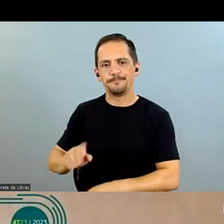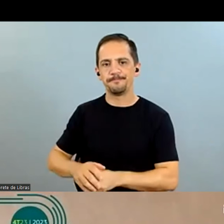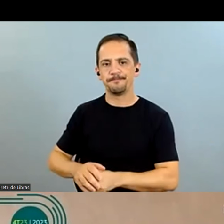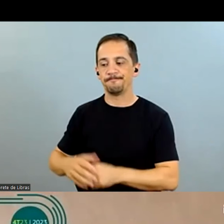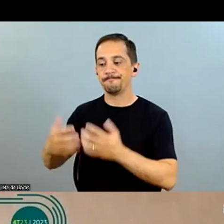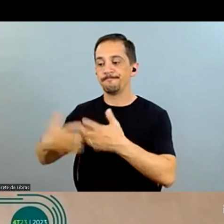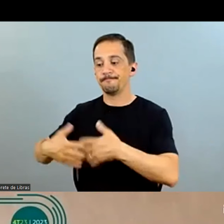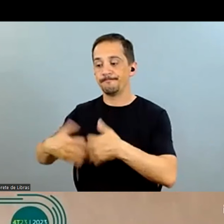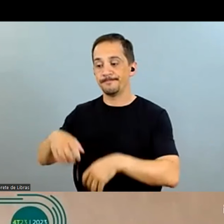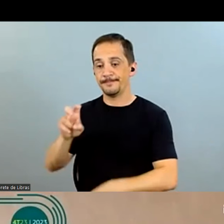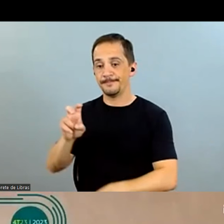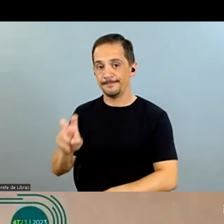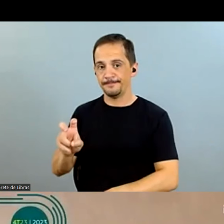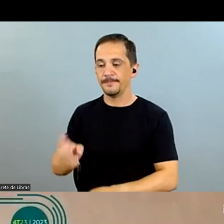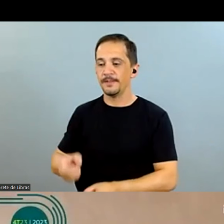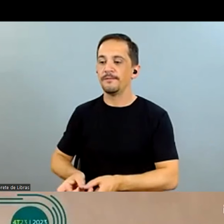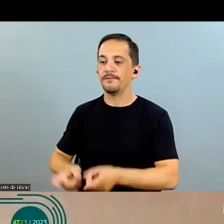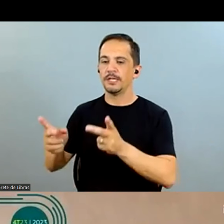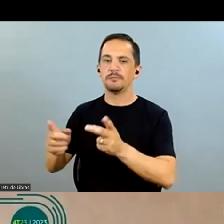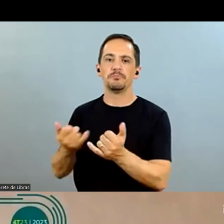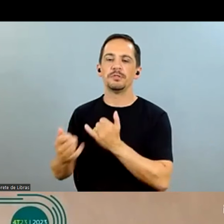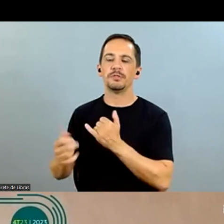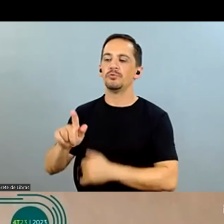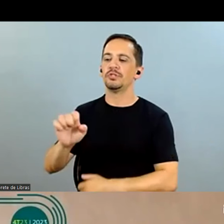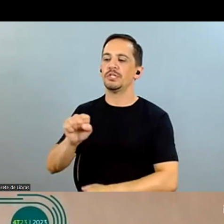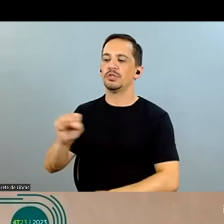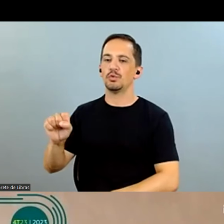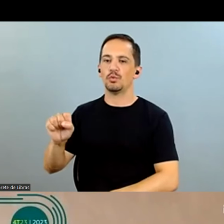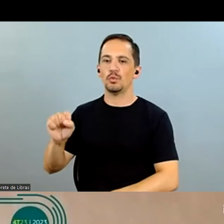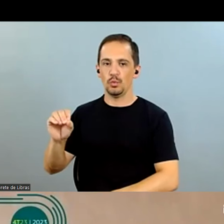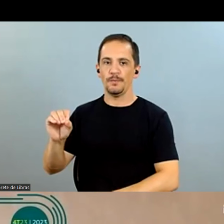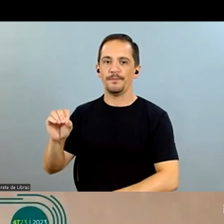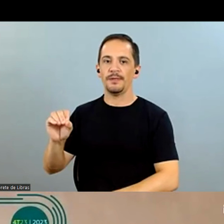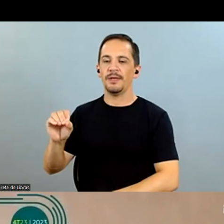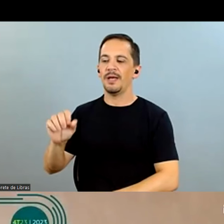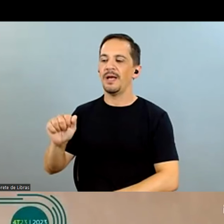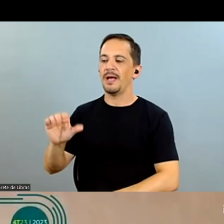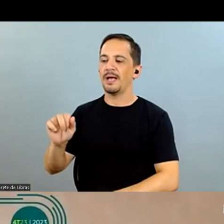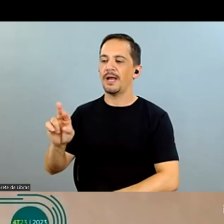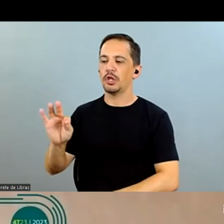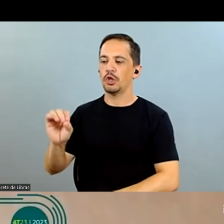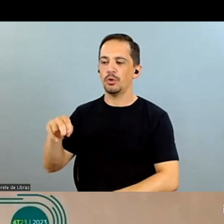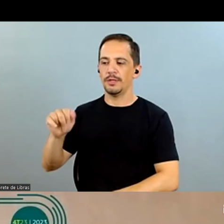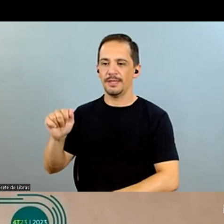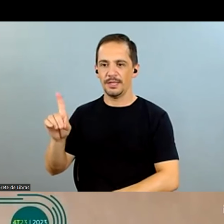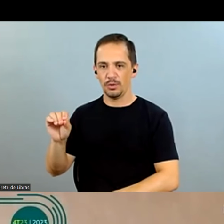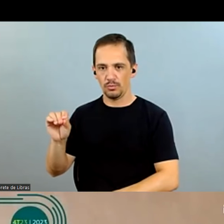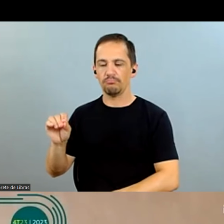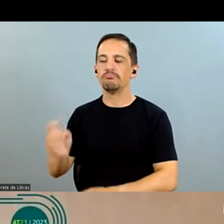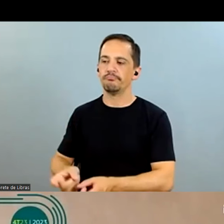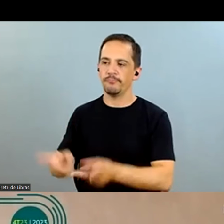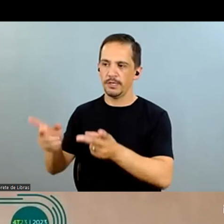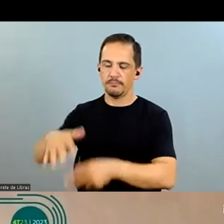vendido para gesto acartonado por exemplo né Eh e existem outros nichos que começam a ser